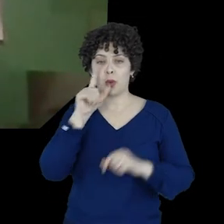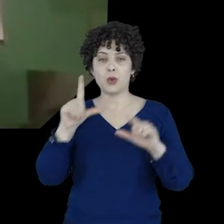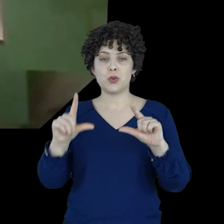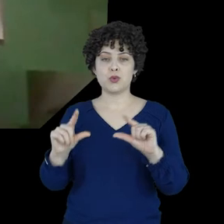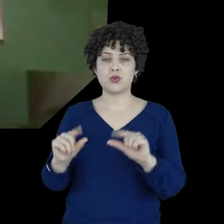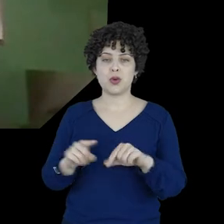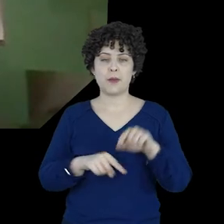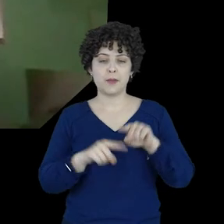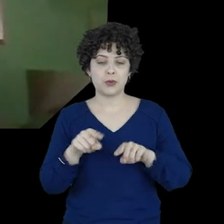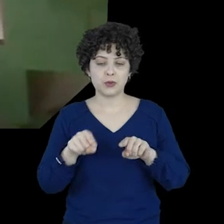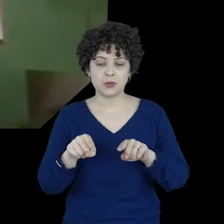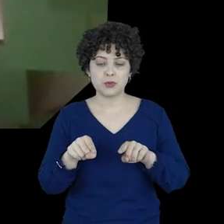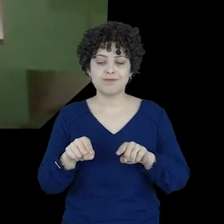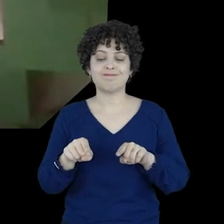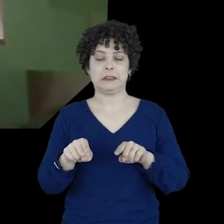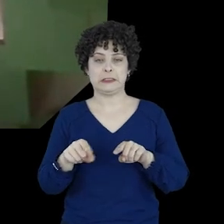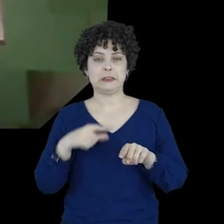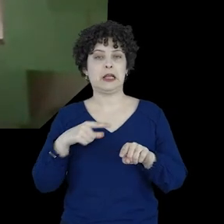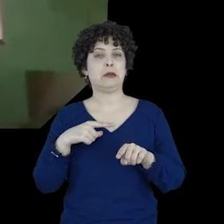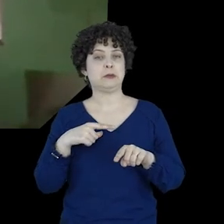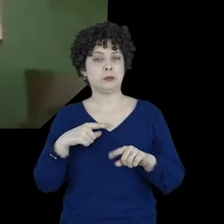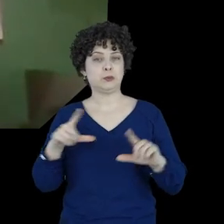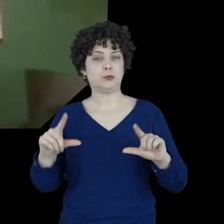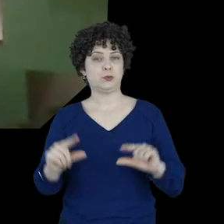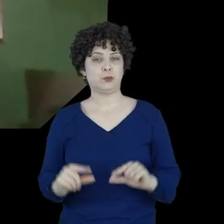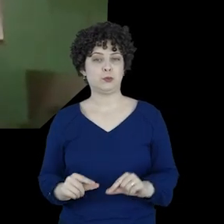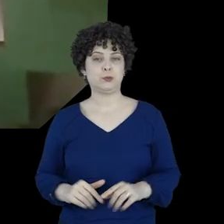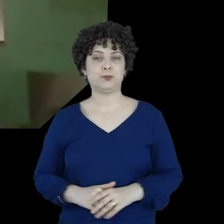o risco que seus produtos representam para elas.